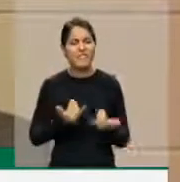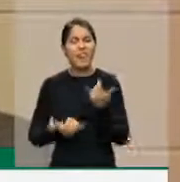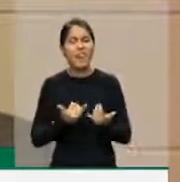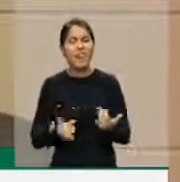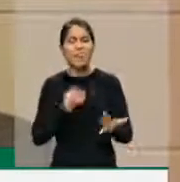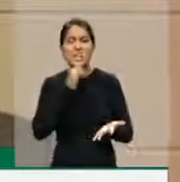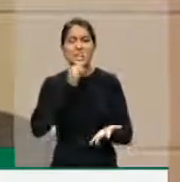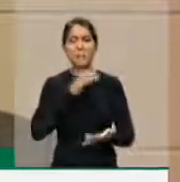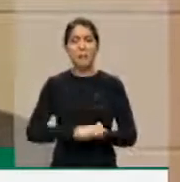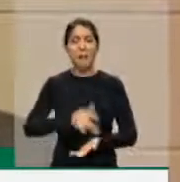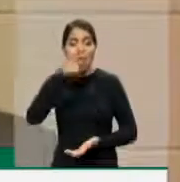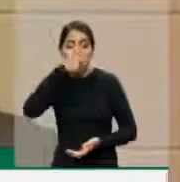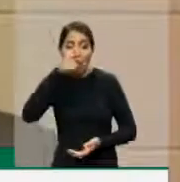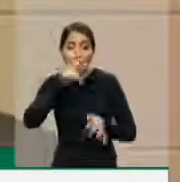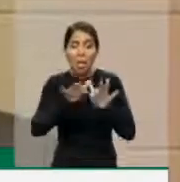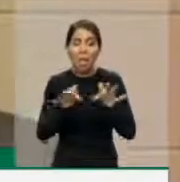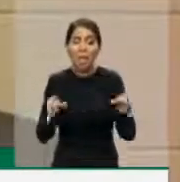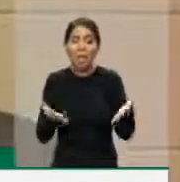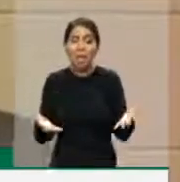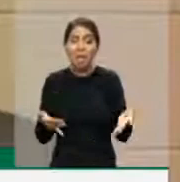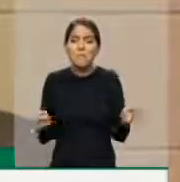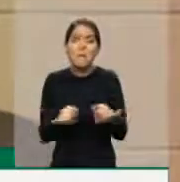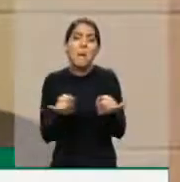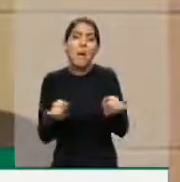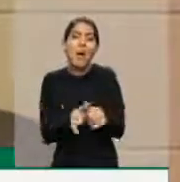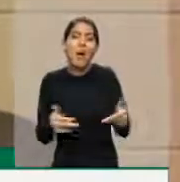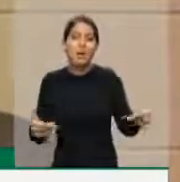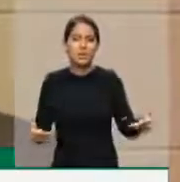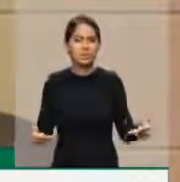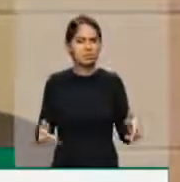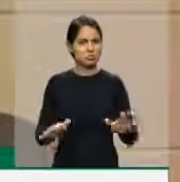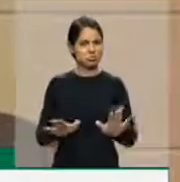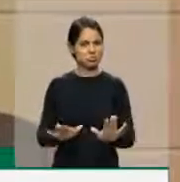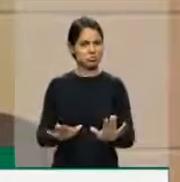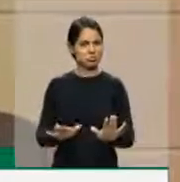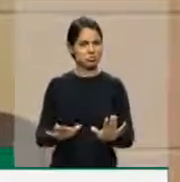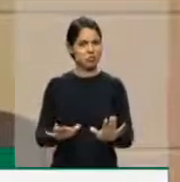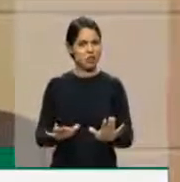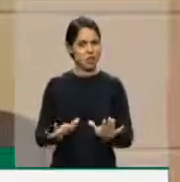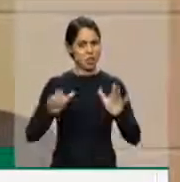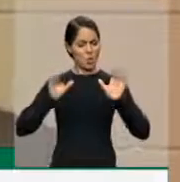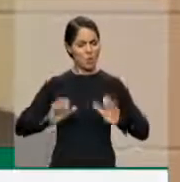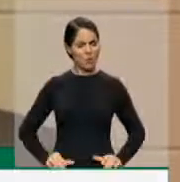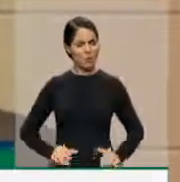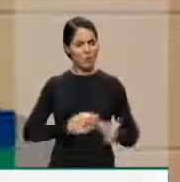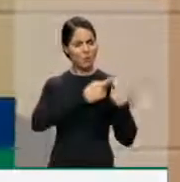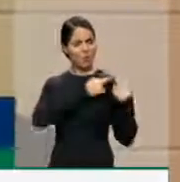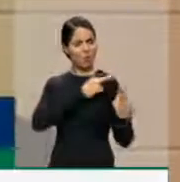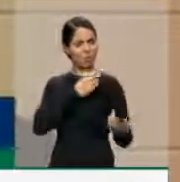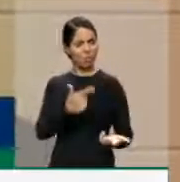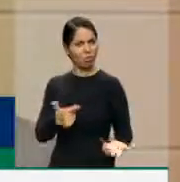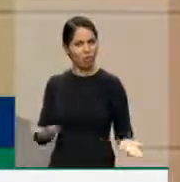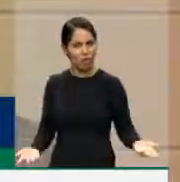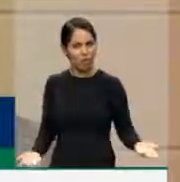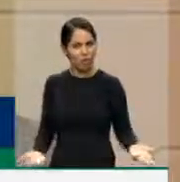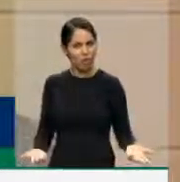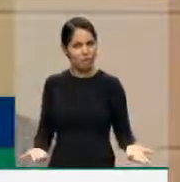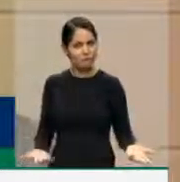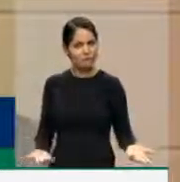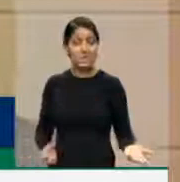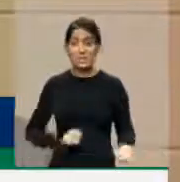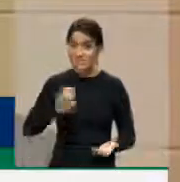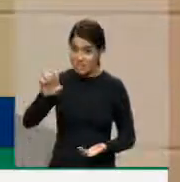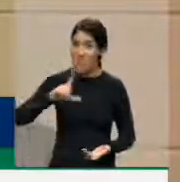bobagem. Não fosse o comportamento irresponsável do presidente da República, o país não teria chegado a esses